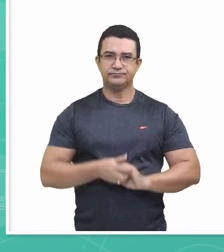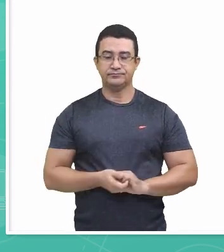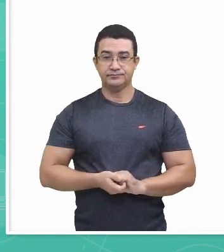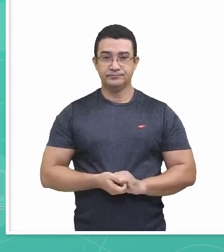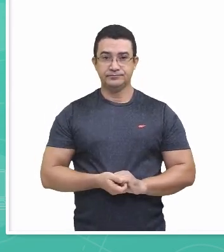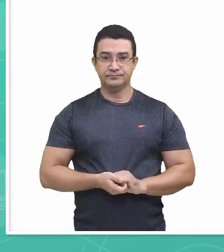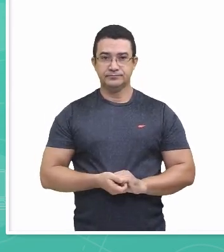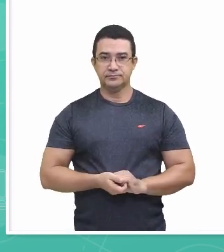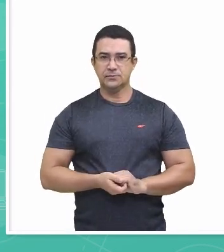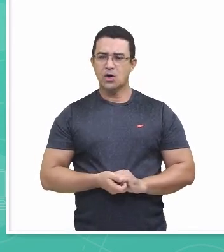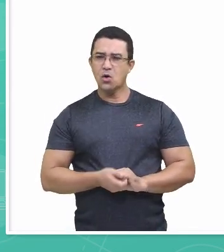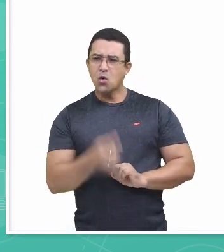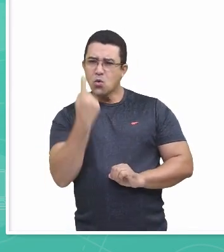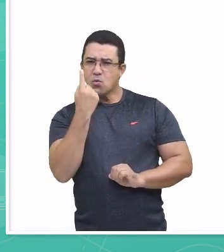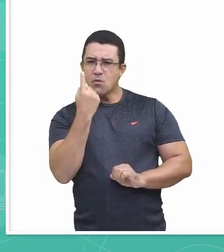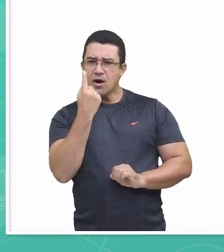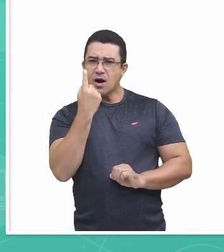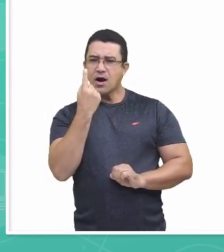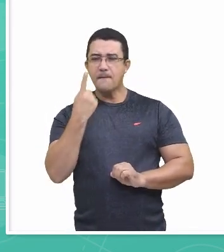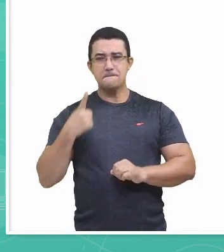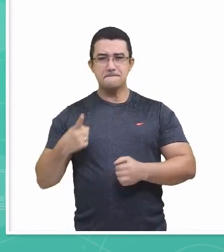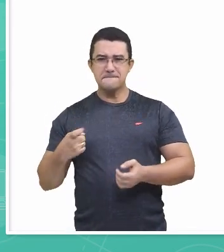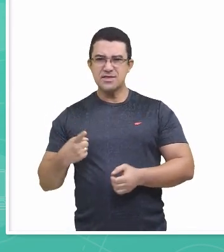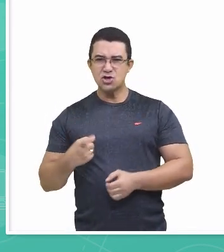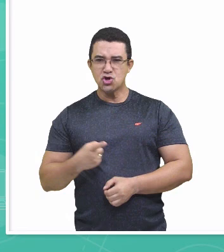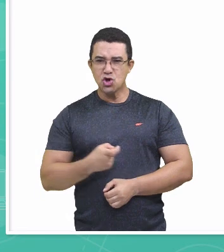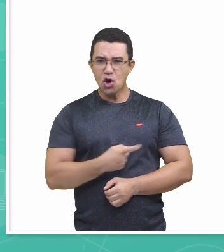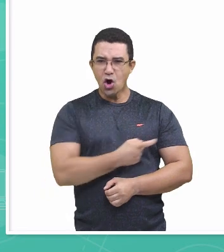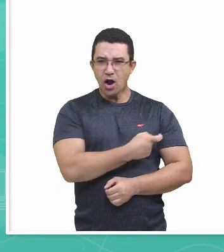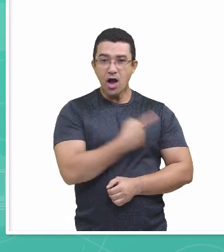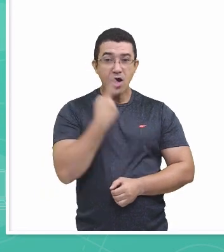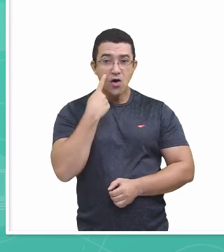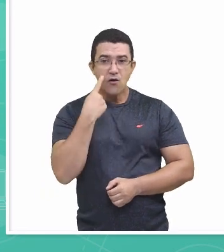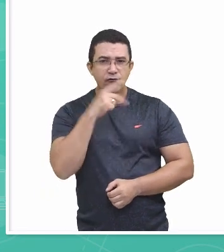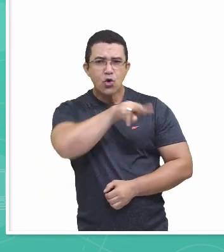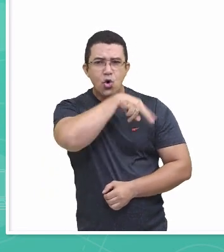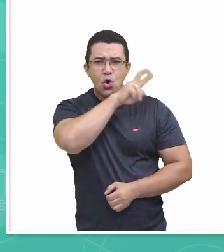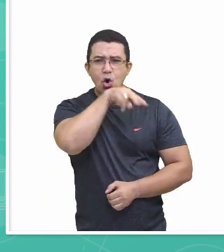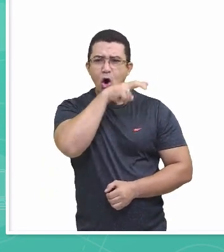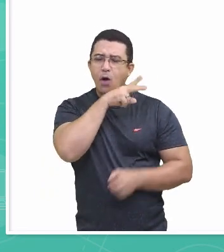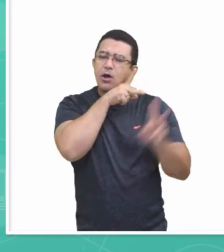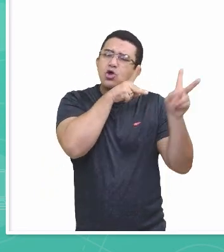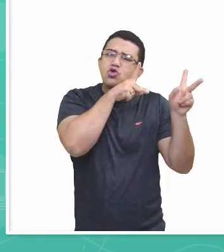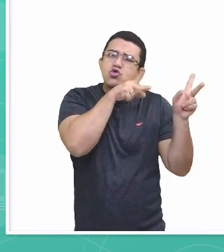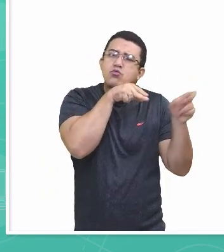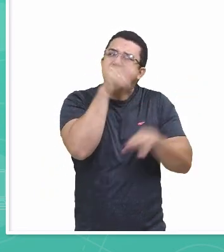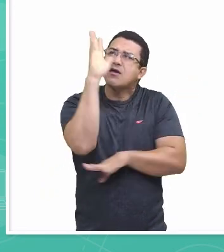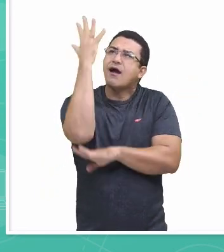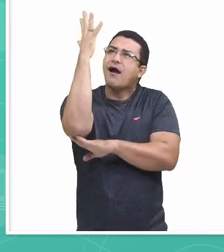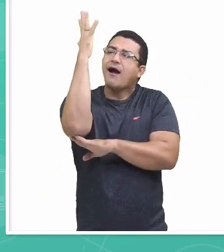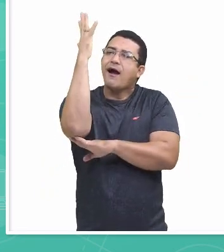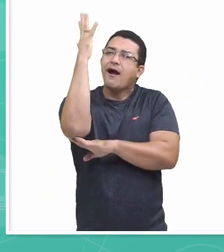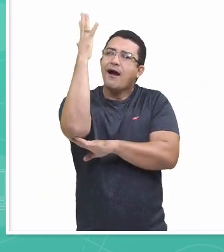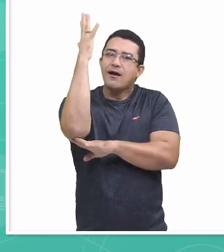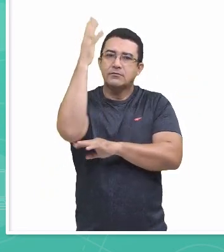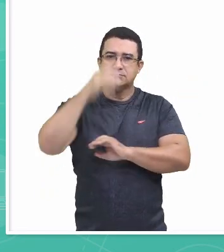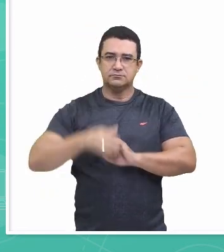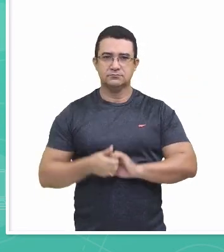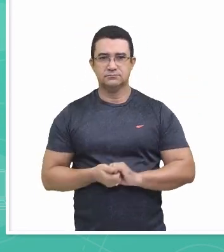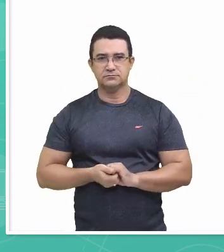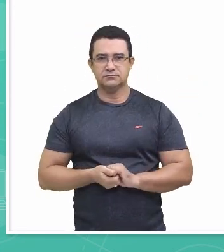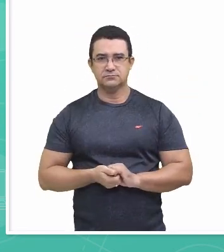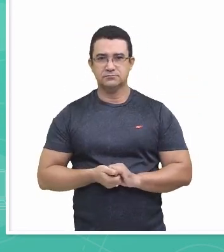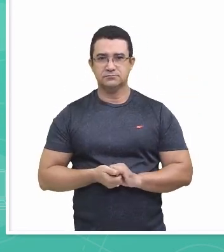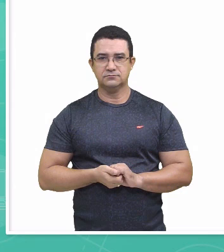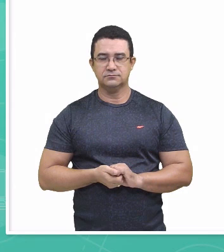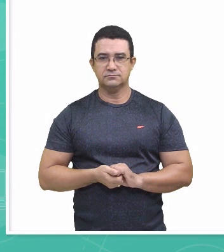atenção. Uma minhoca viu uma serpente que dormia à sombra de uma figueira. Olha só,